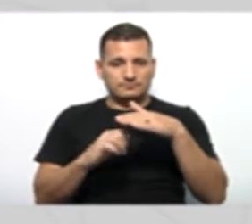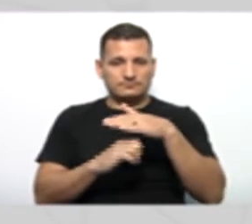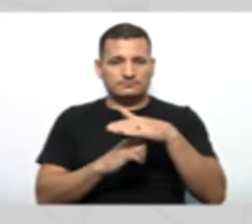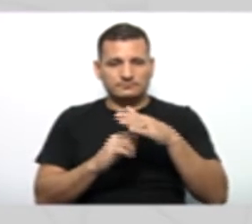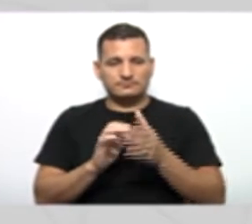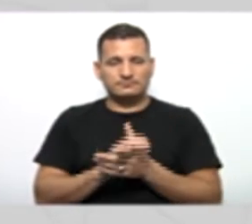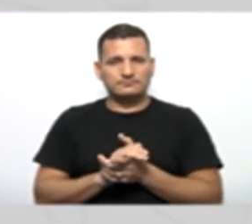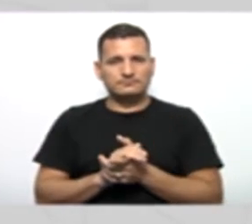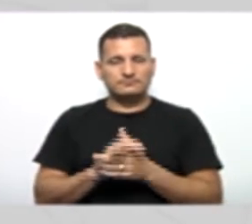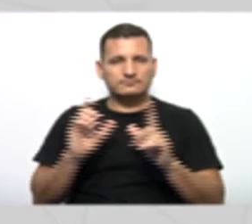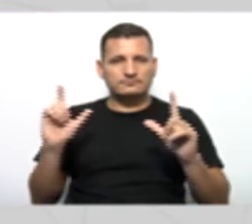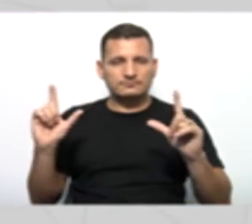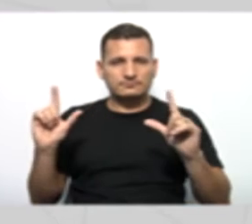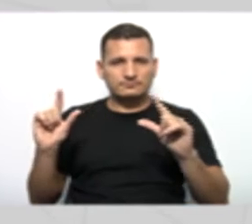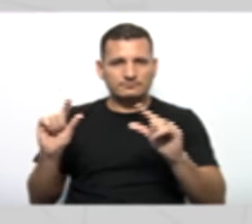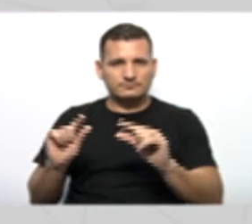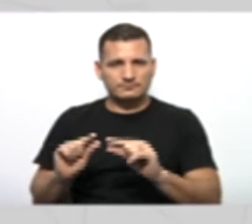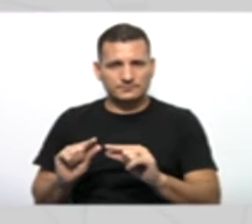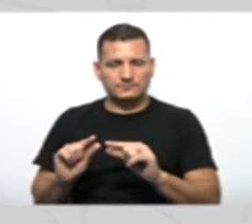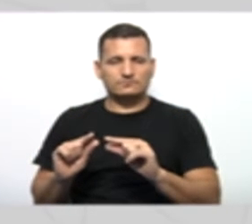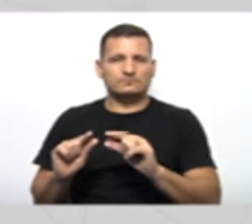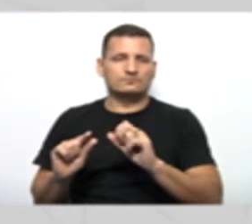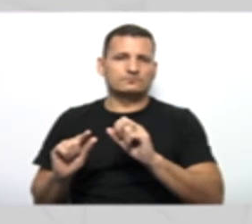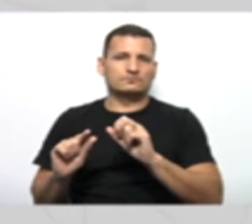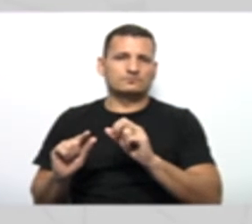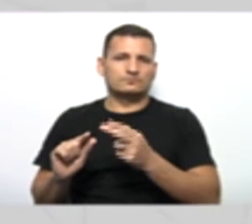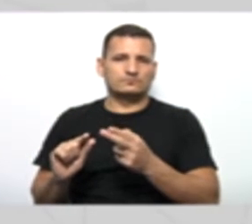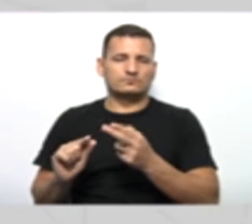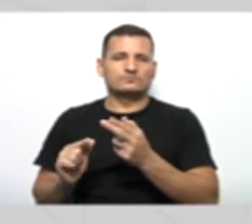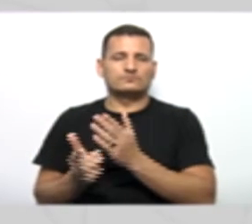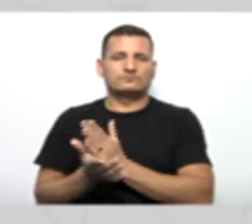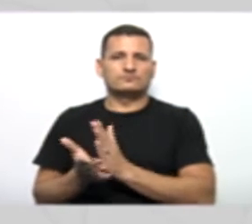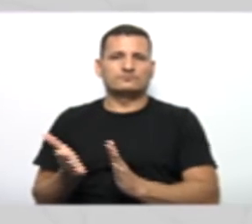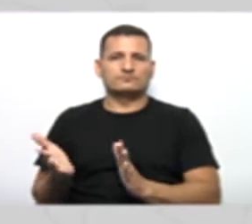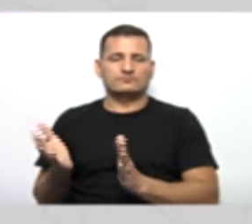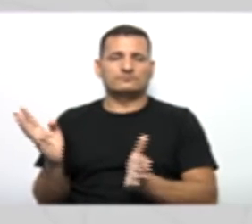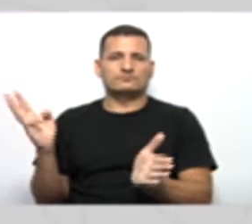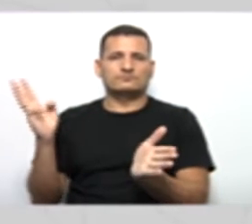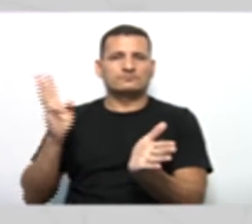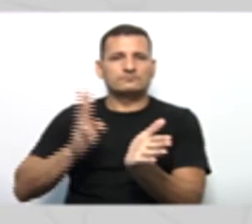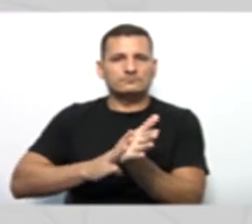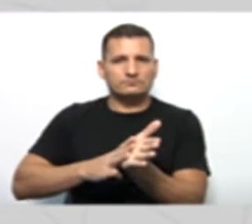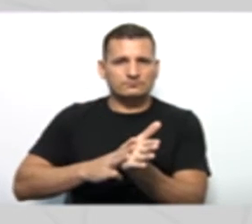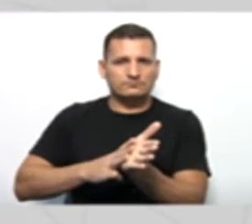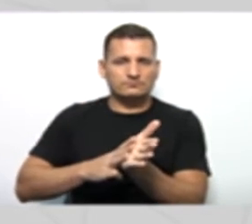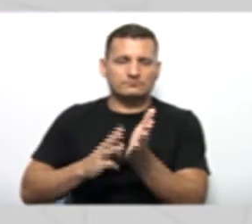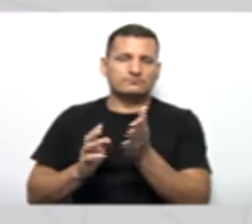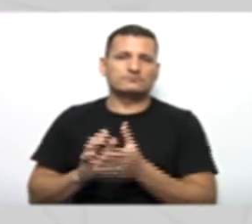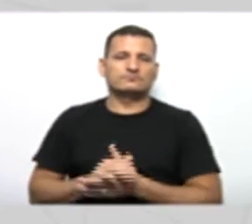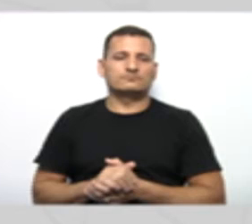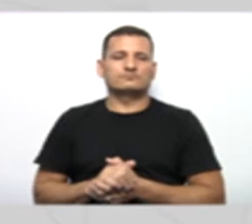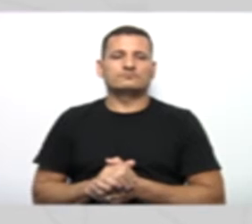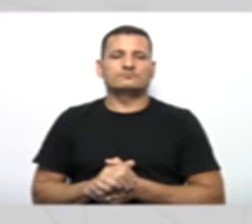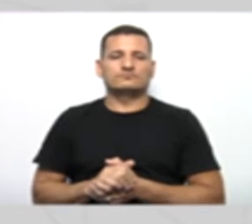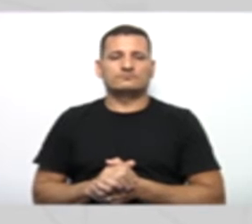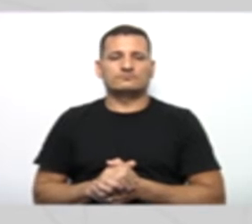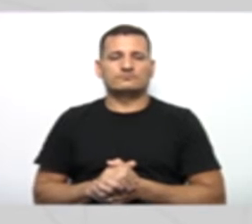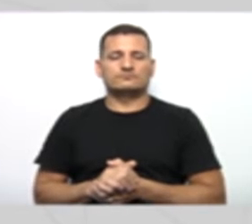busca eliminar a possibilidade de ser multada por infrações